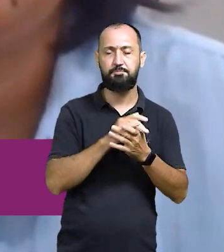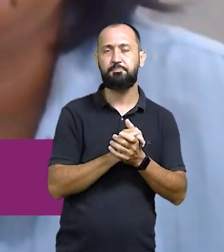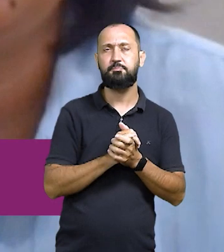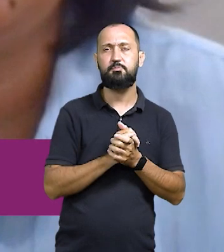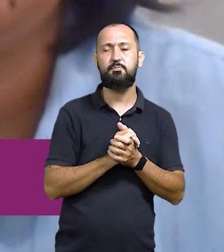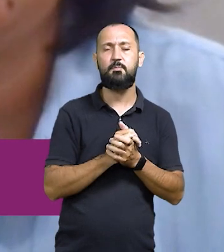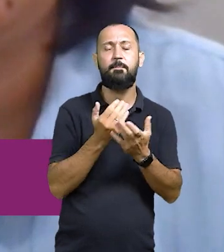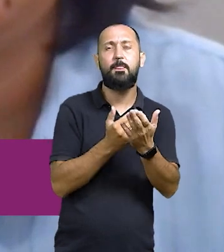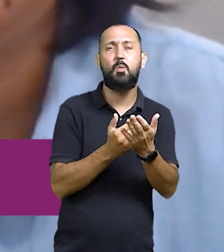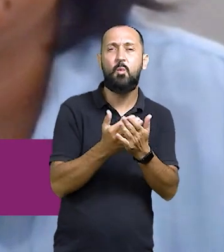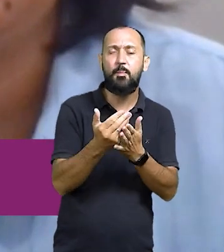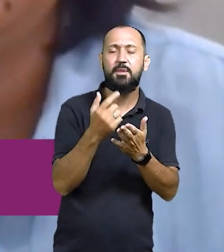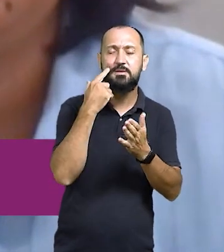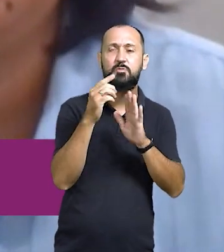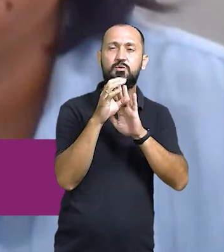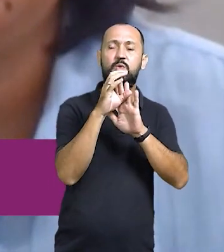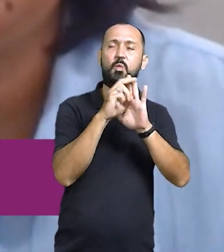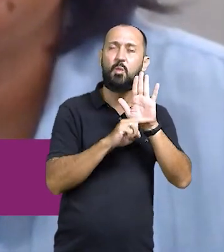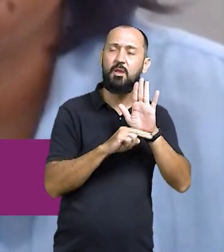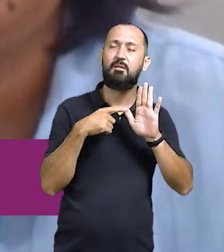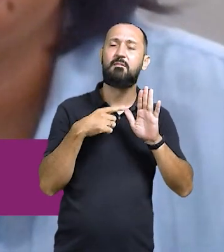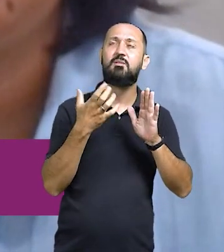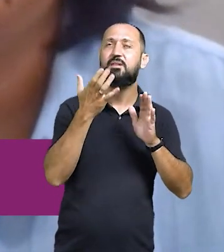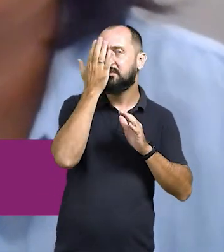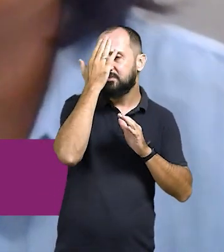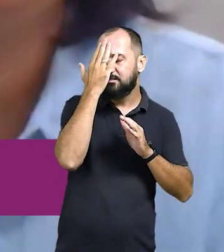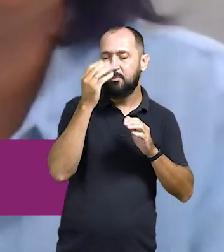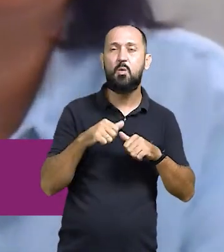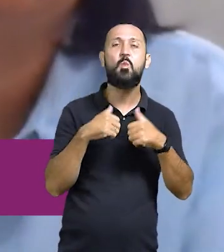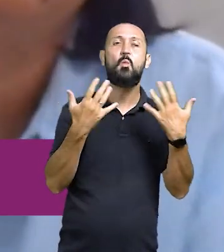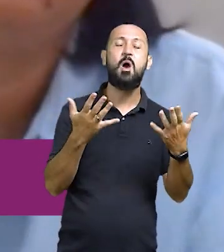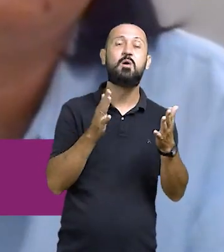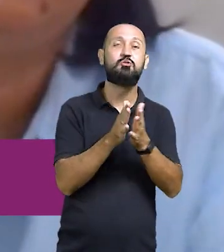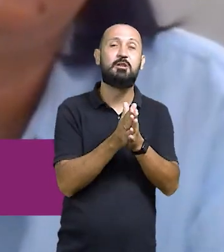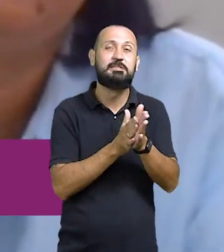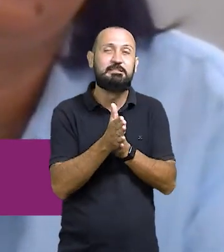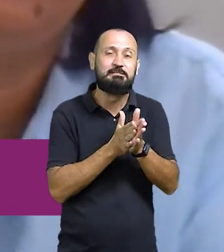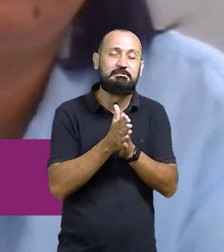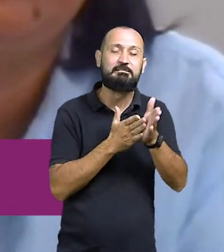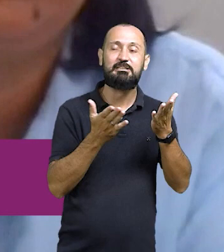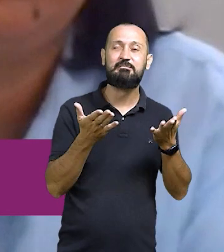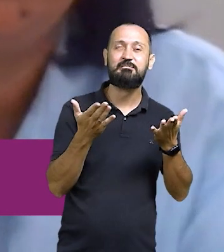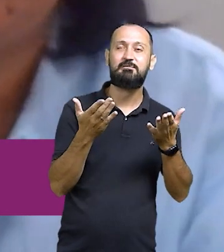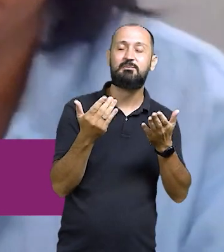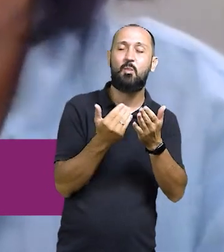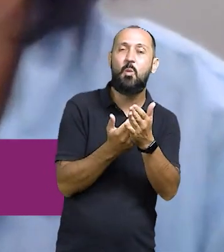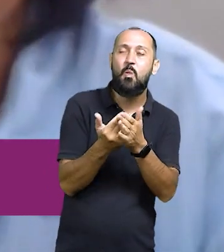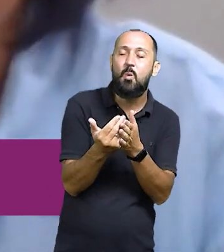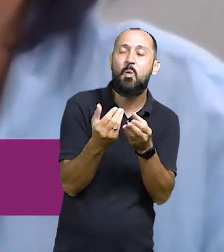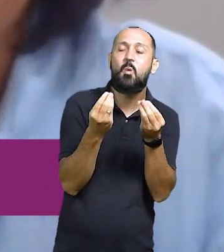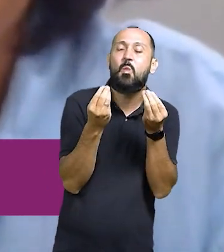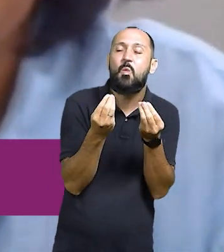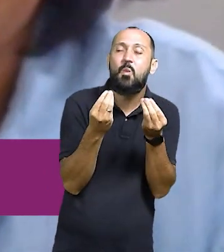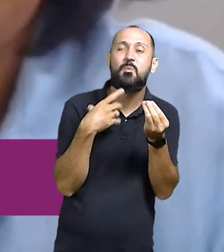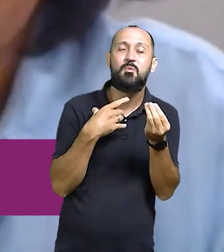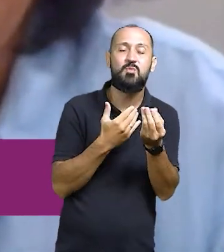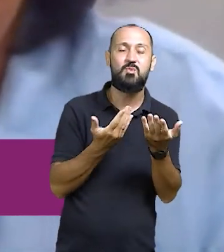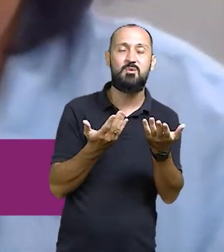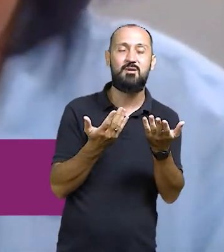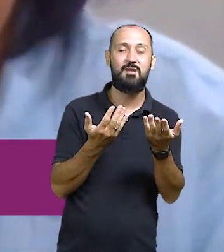Alemes. Seja muito bem-vinda, subsecretária. Obrigada pela sua disponibilidade e participação aqui com a gente. Obrigada a